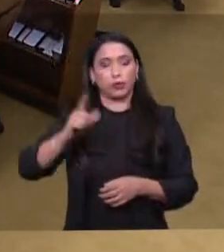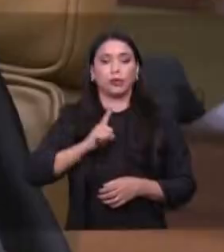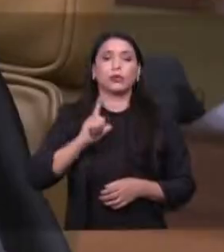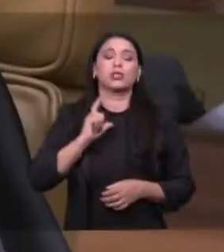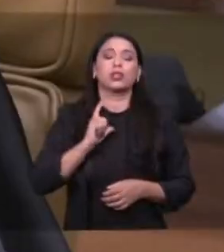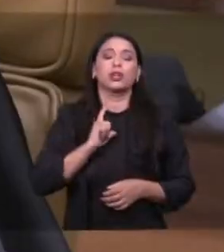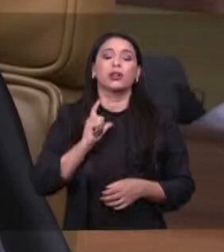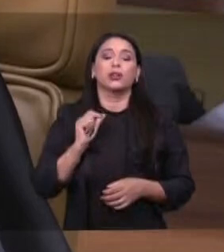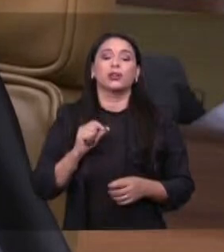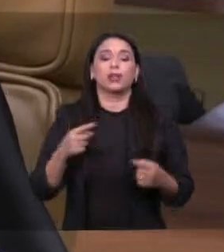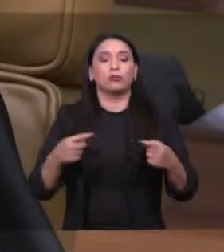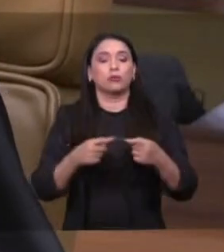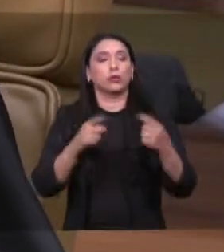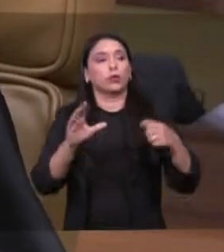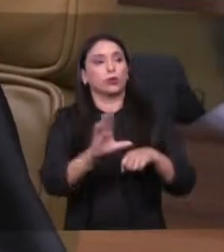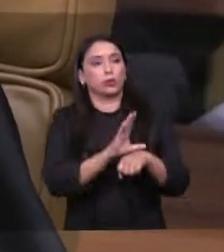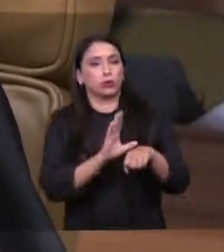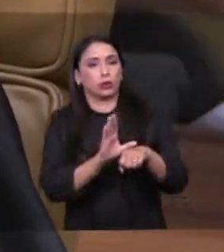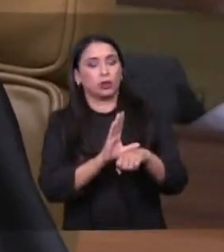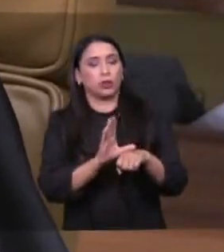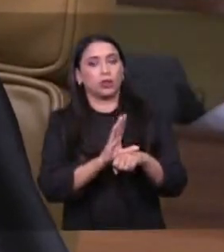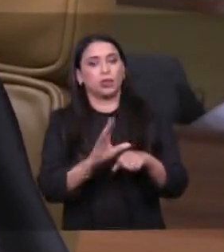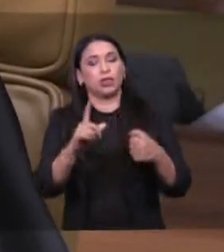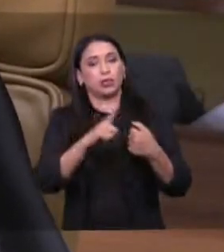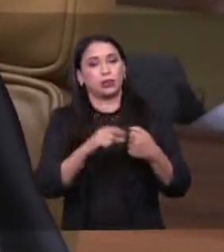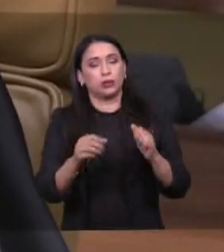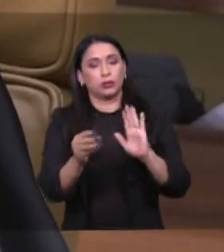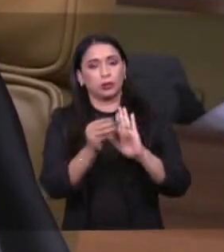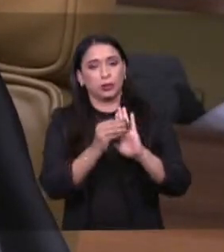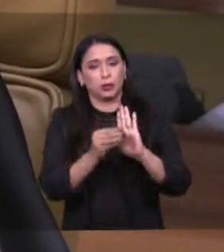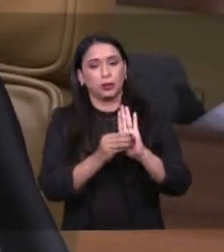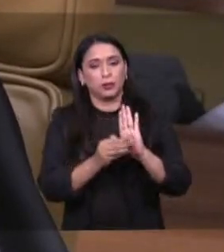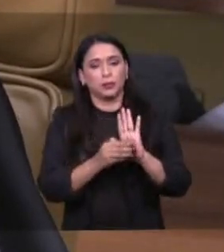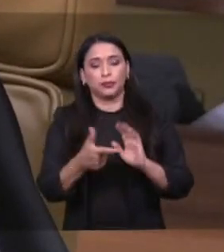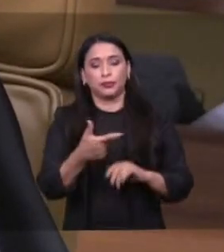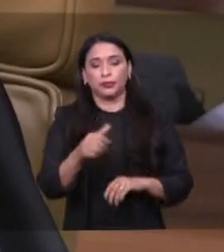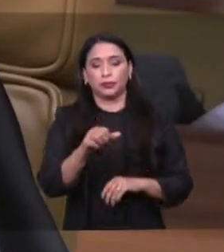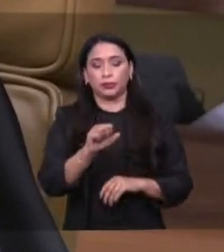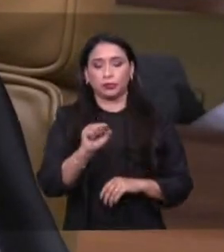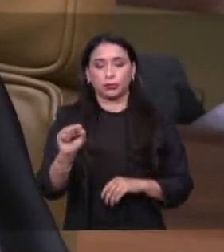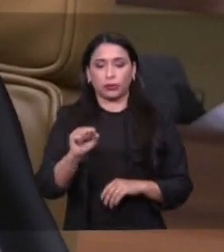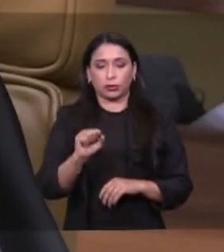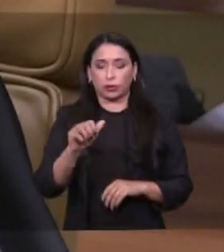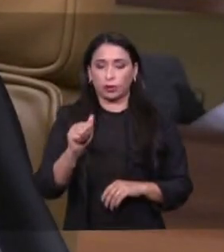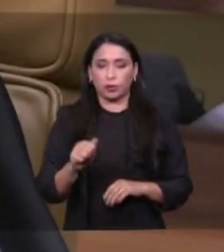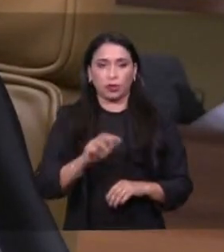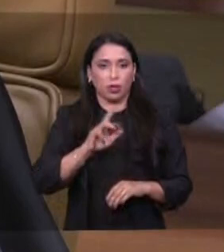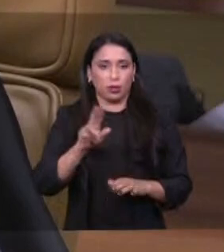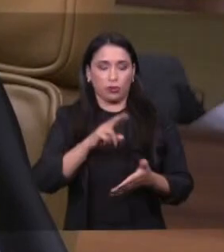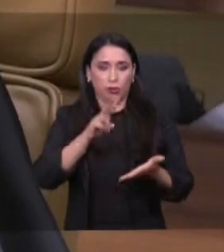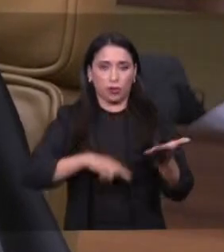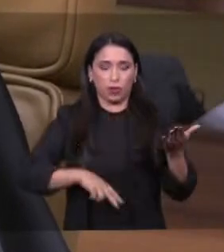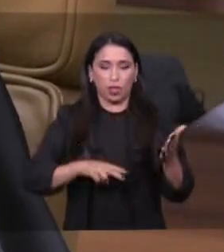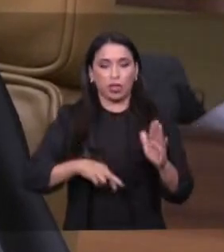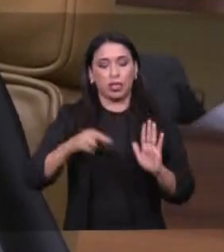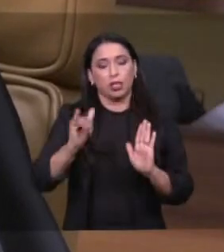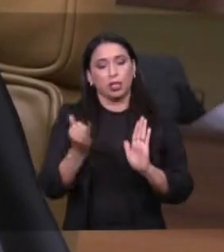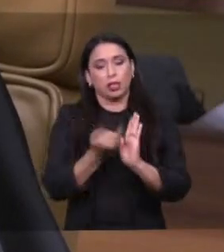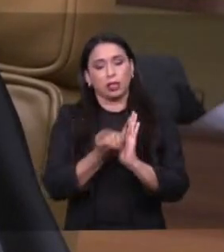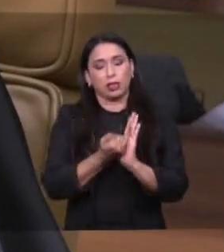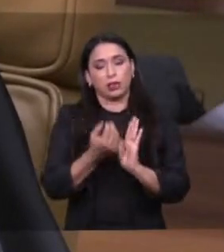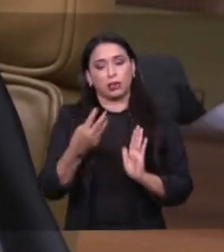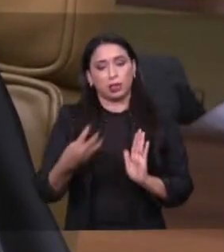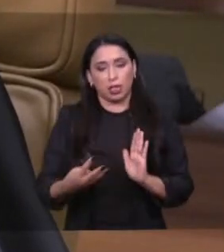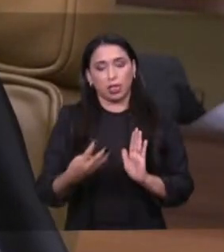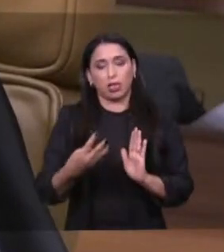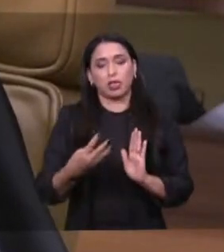de constitucionalidade dos seguintes dispositivos. O 28A, vou omitir a leitura, inciso 3, o 28A caput,